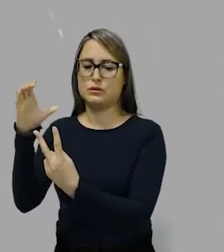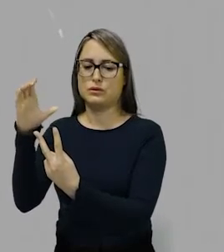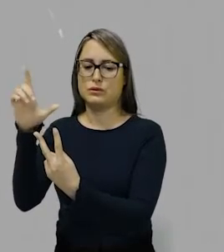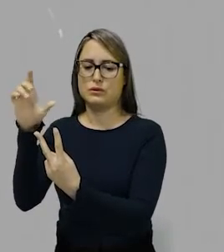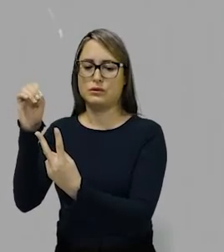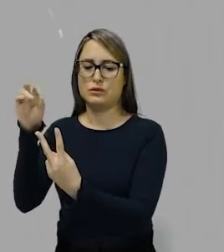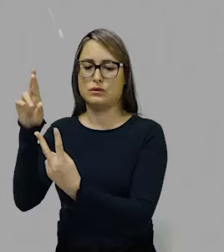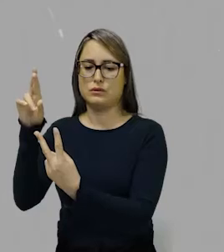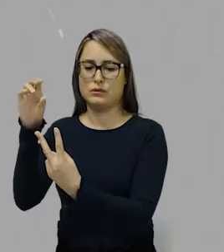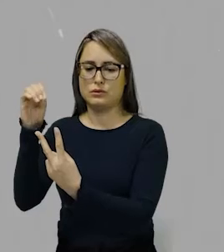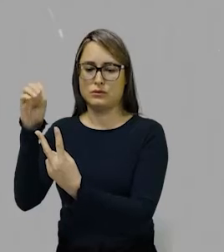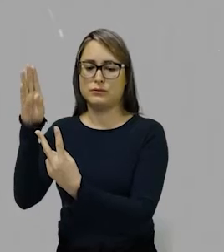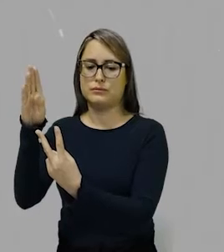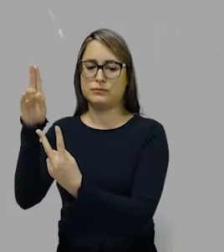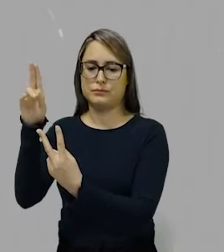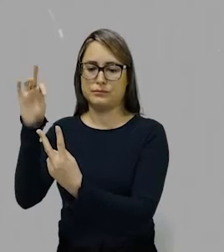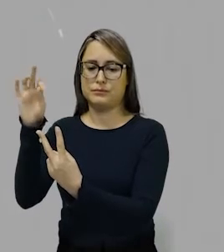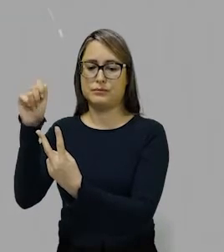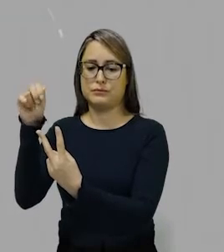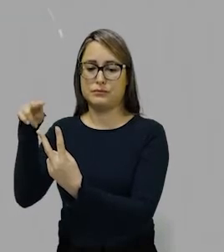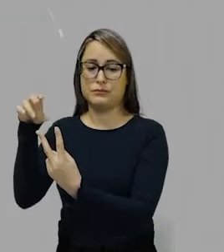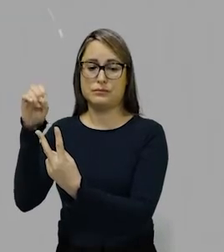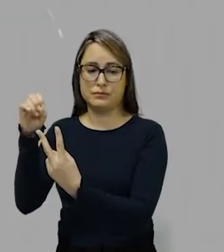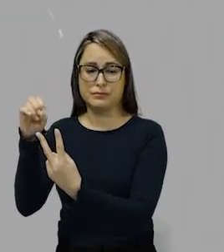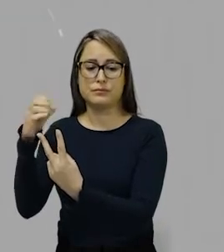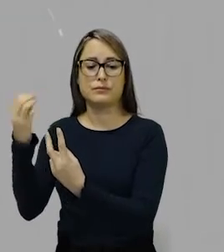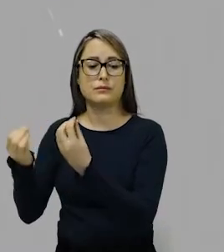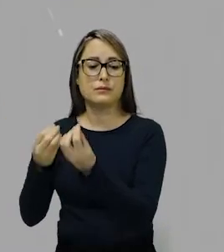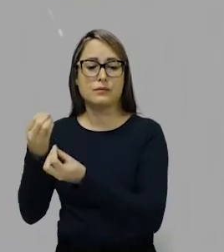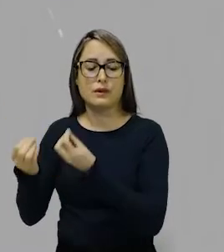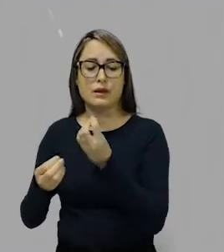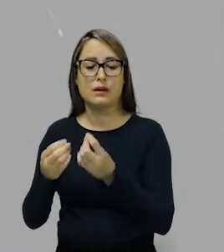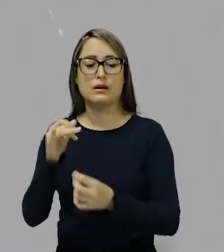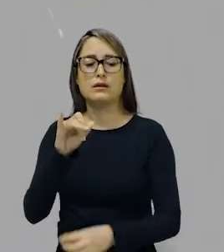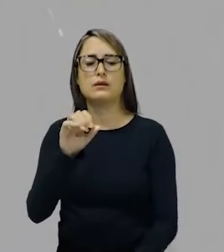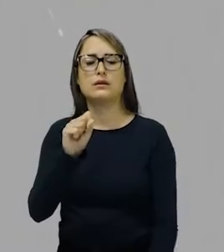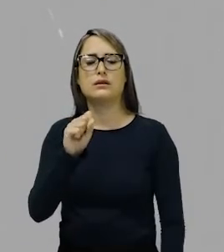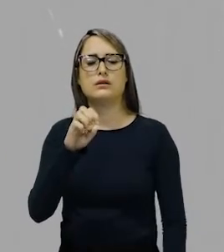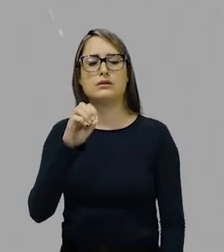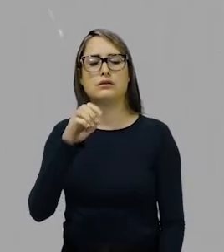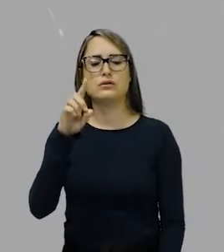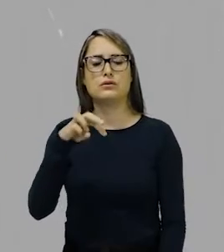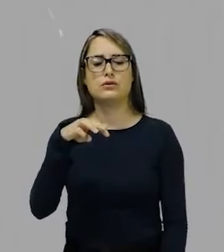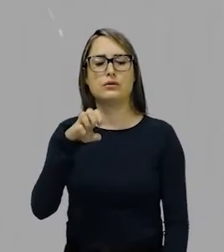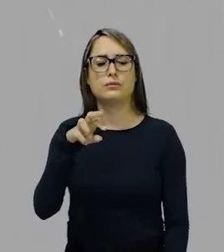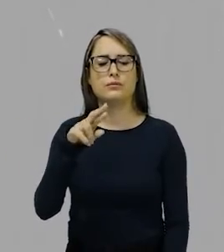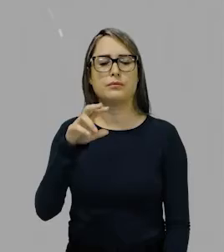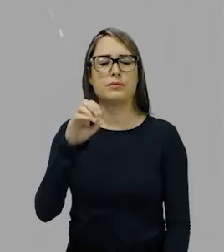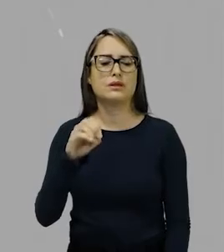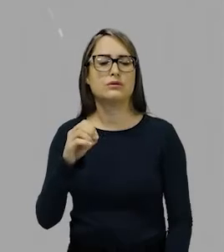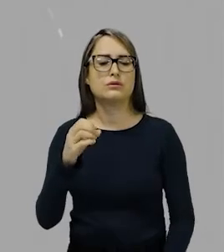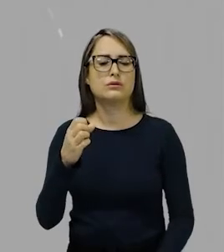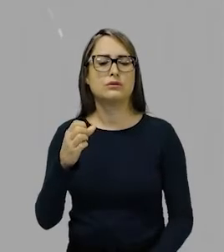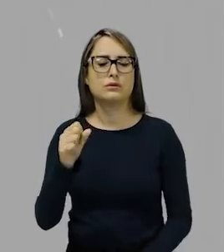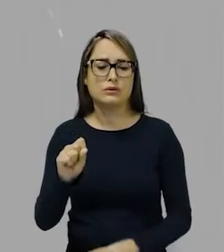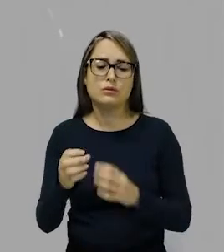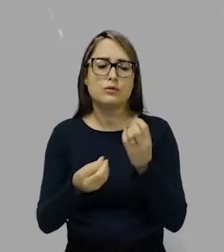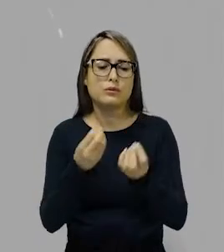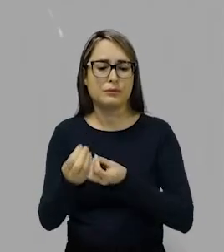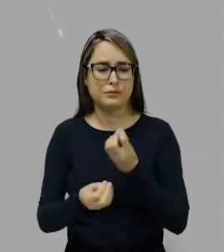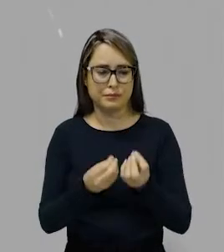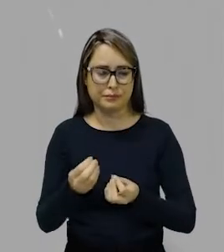ramificada. Metóximetano e etanol vão ser isômeros de função, porque nós temos funções